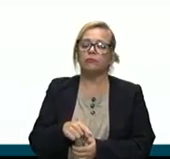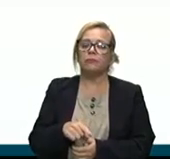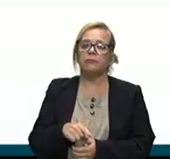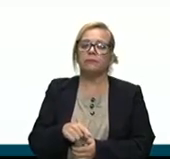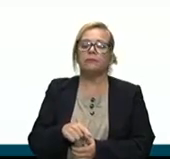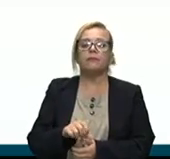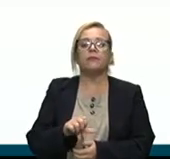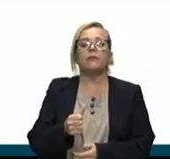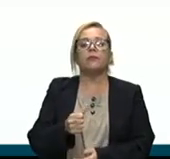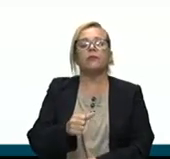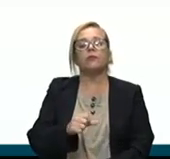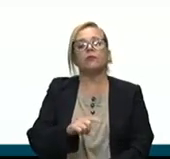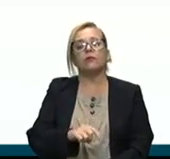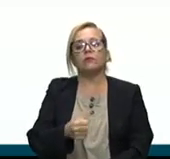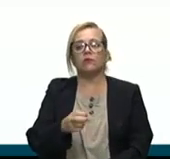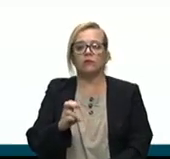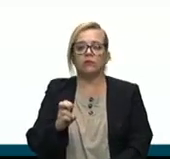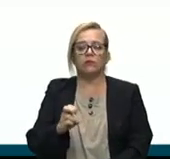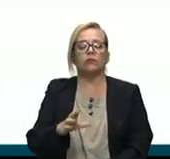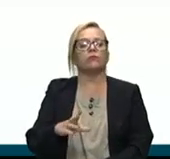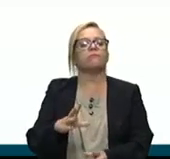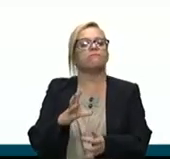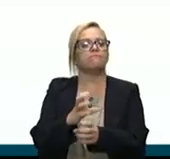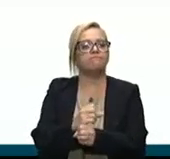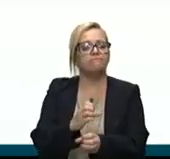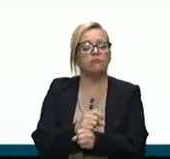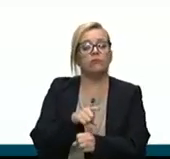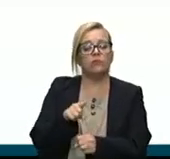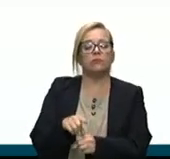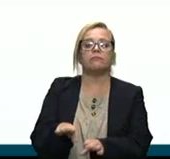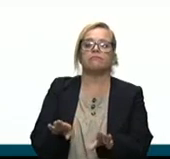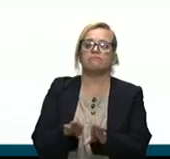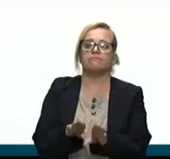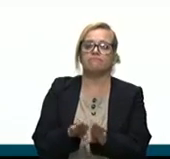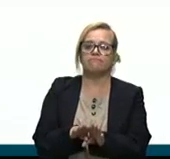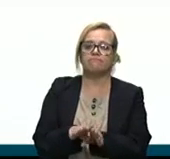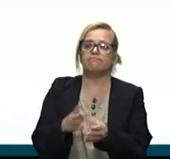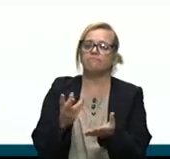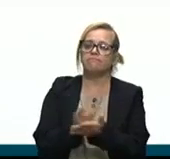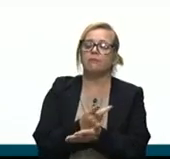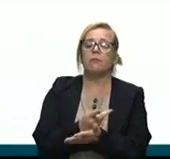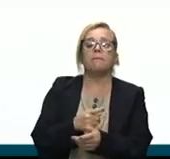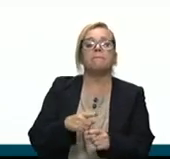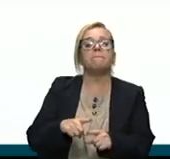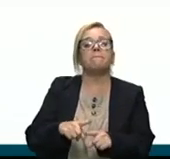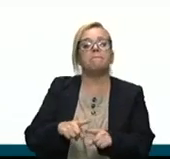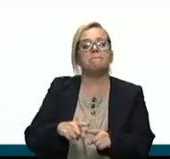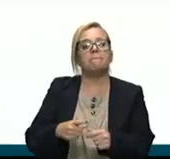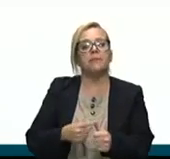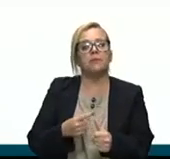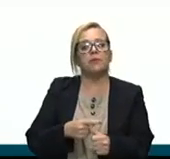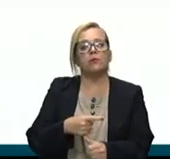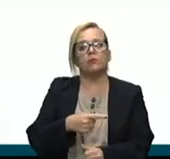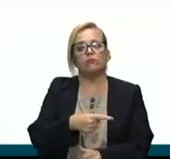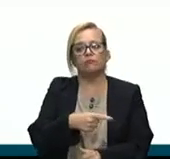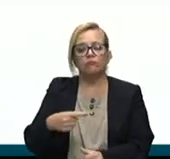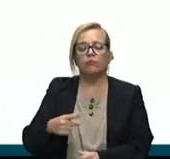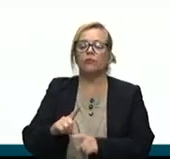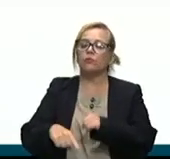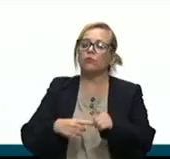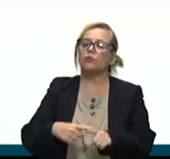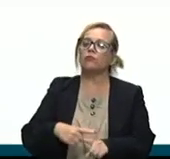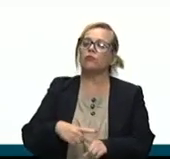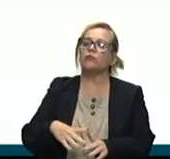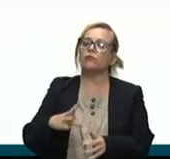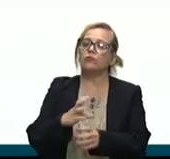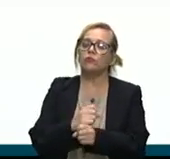valor, 161,5, e somo essa margem de erro. Perceba que primeiro eu subtraio e depois eu somo. Terei,